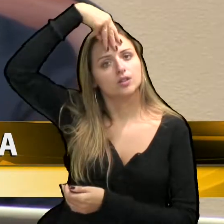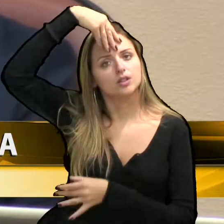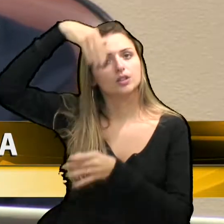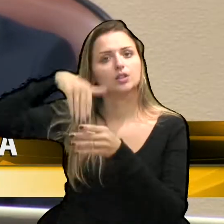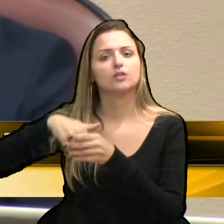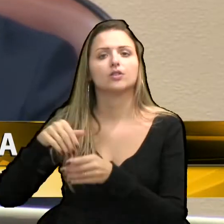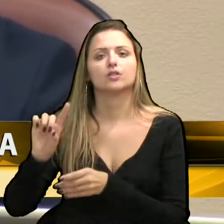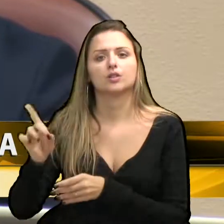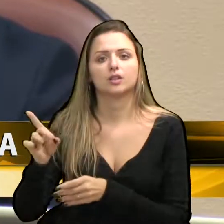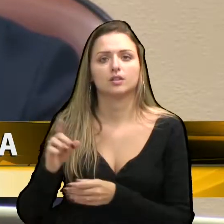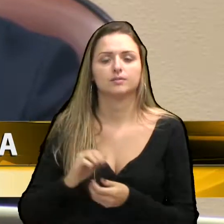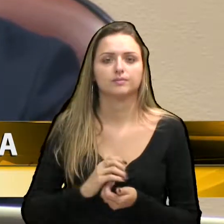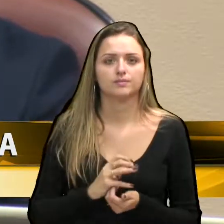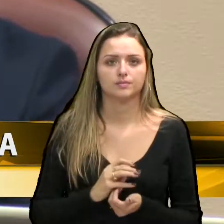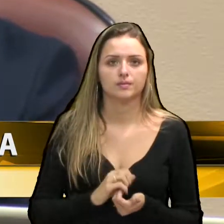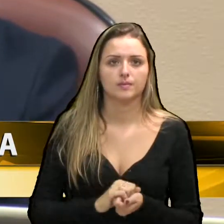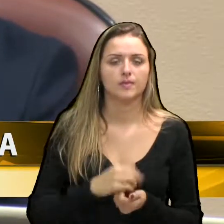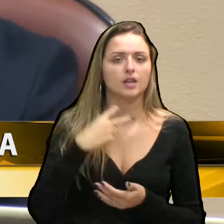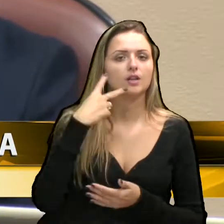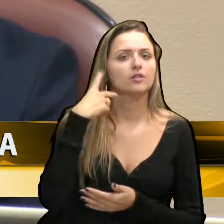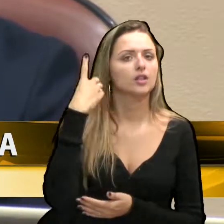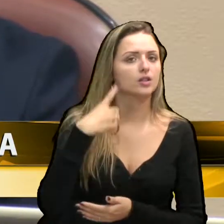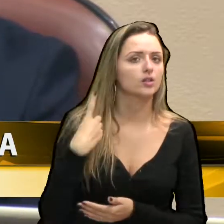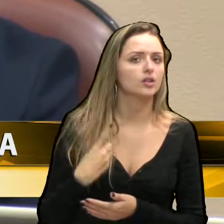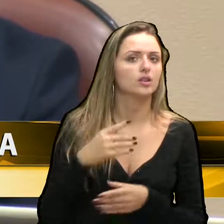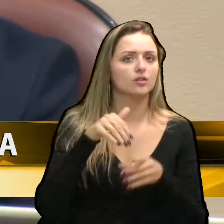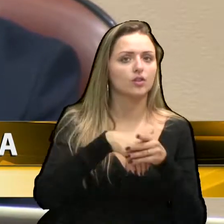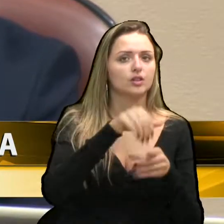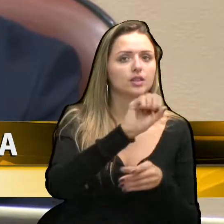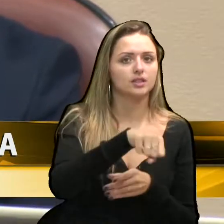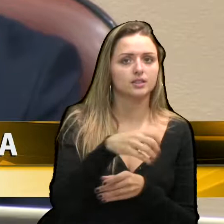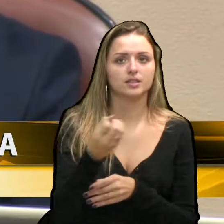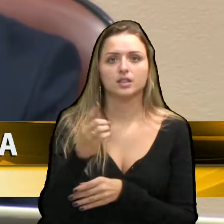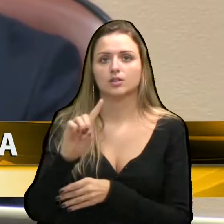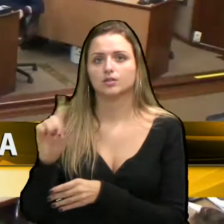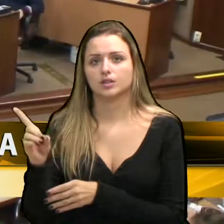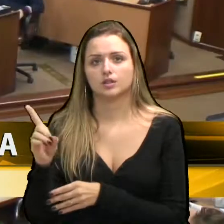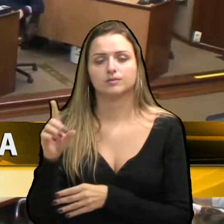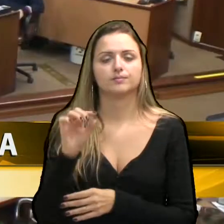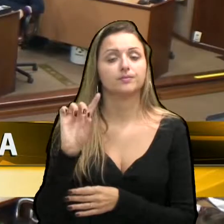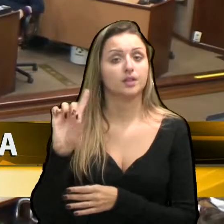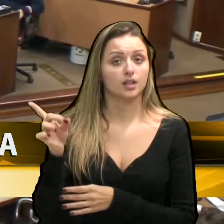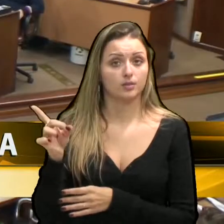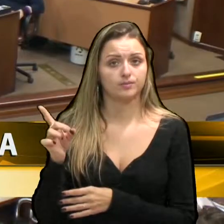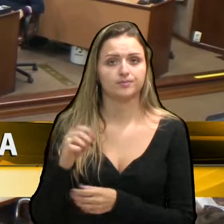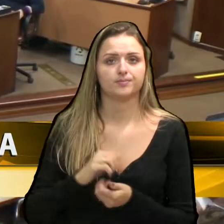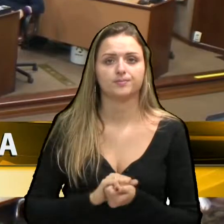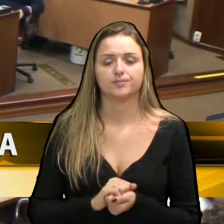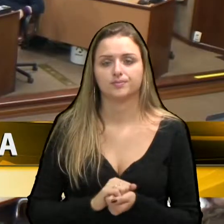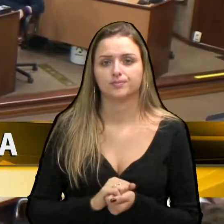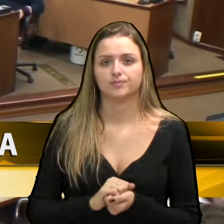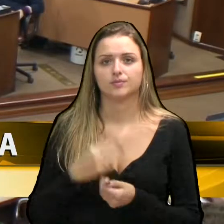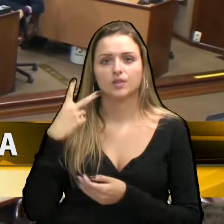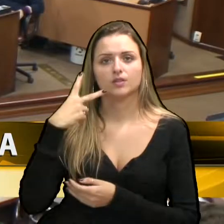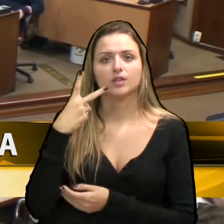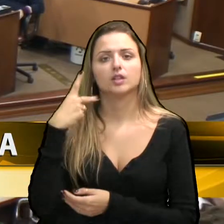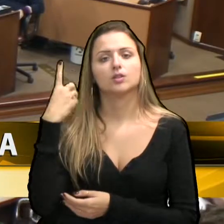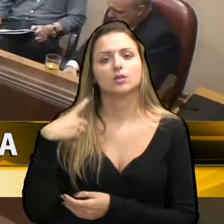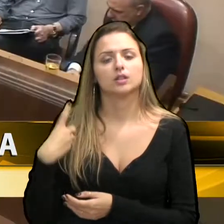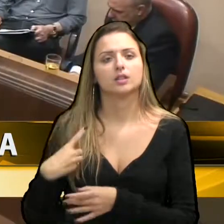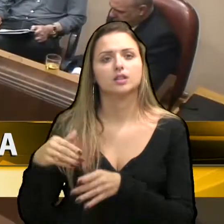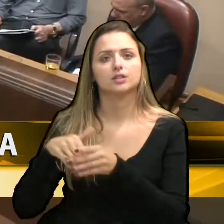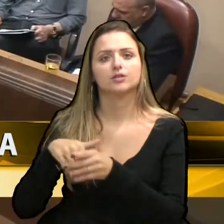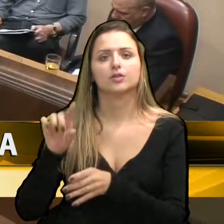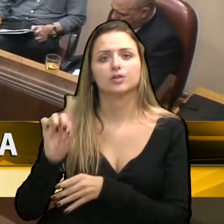Lima Girardi votou não. Vereadora Denise Pessoa, a senhora vota sim ou não? Não. Vereadora Denise